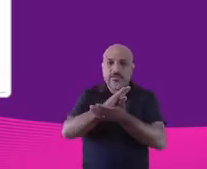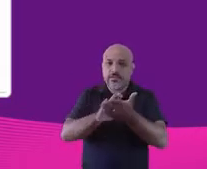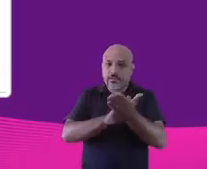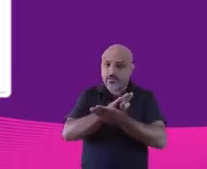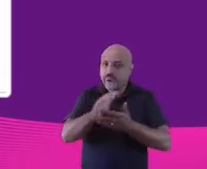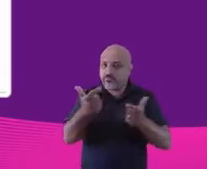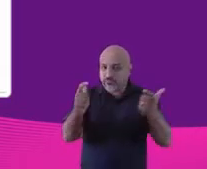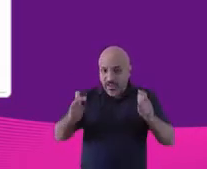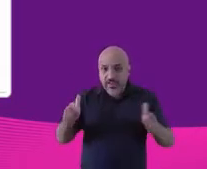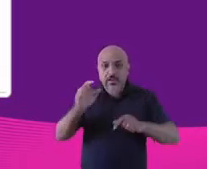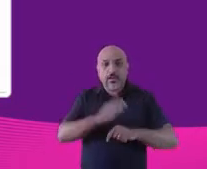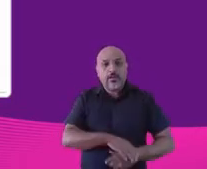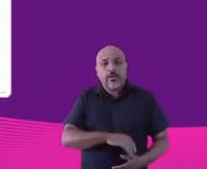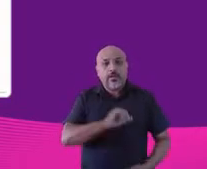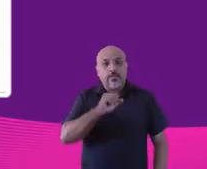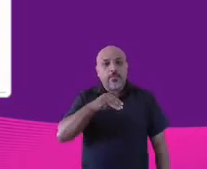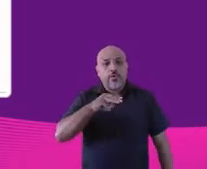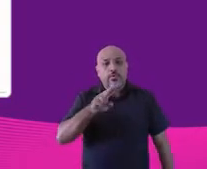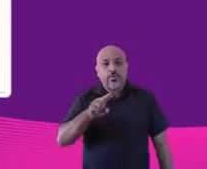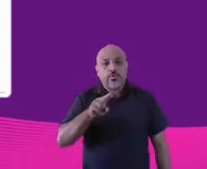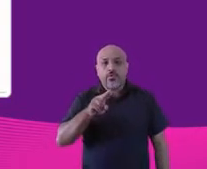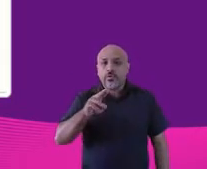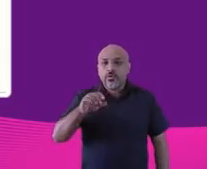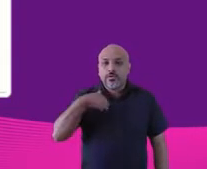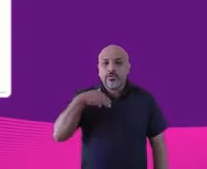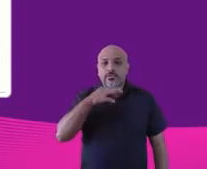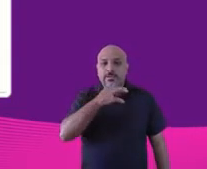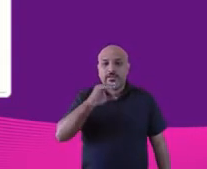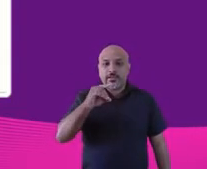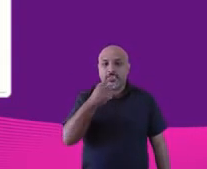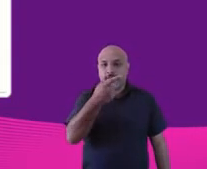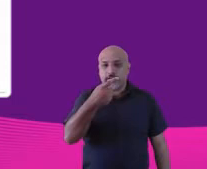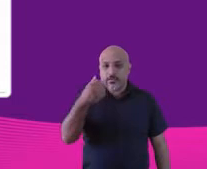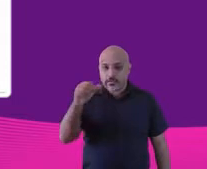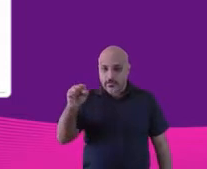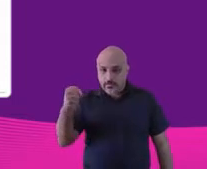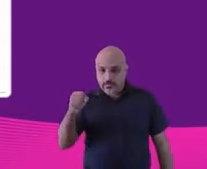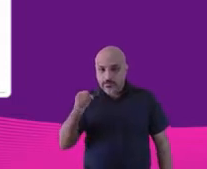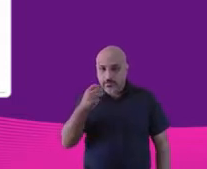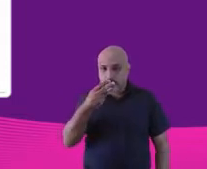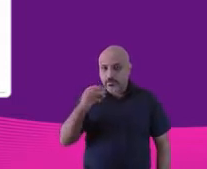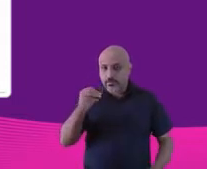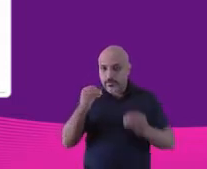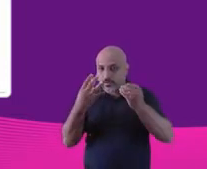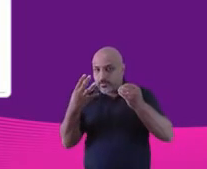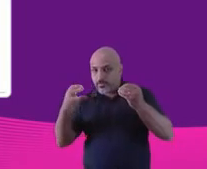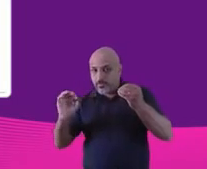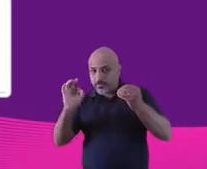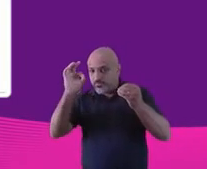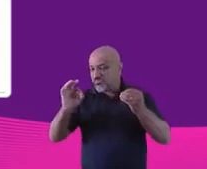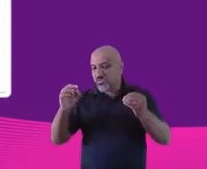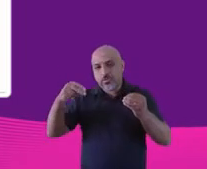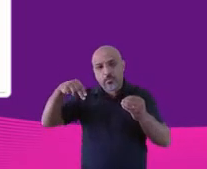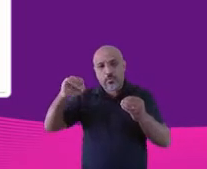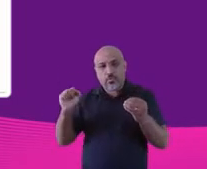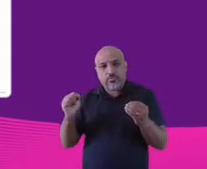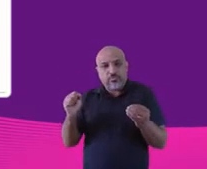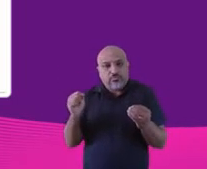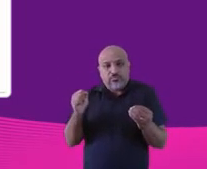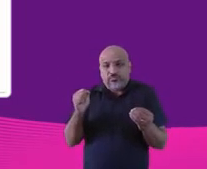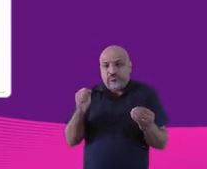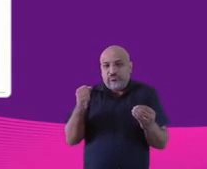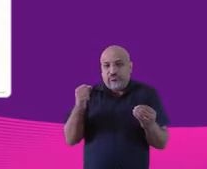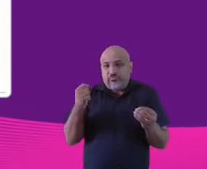marcou CD138, imun 30%, capa lambda 134, então